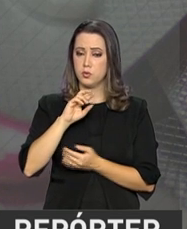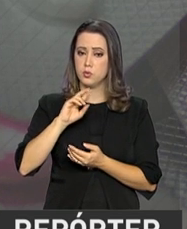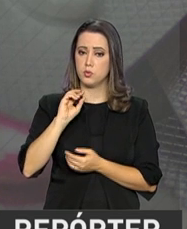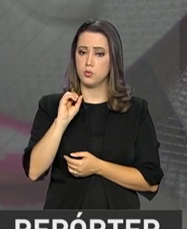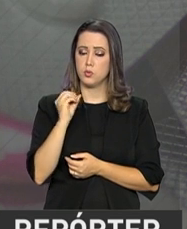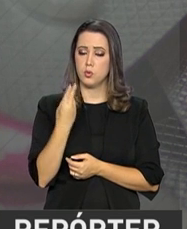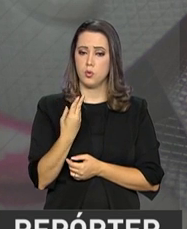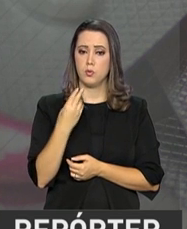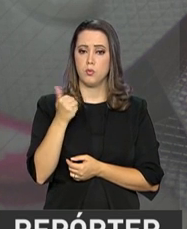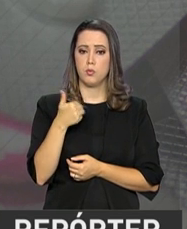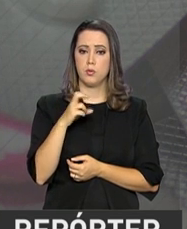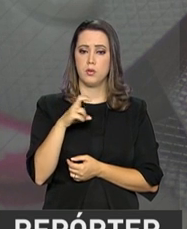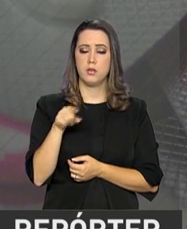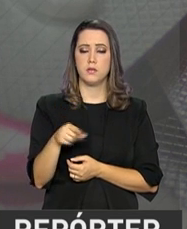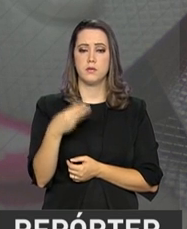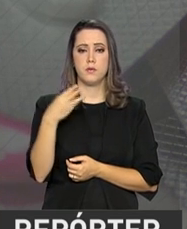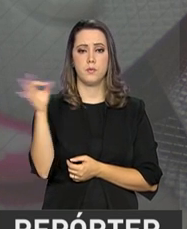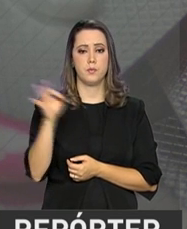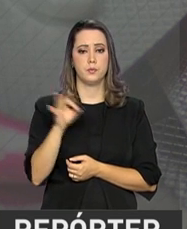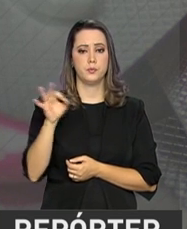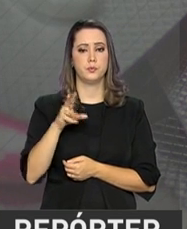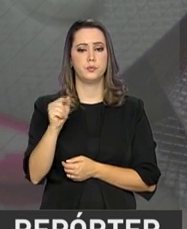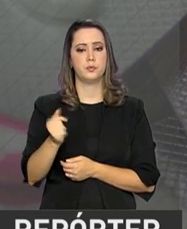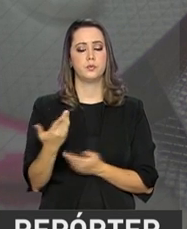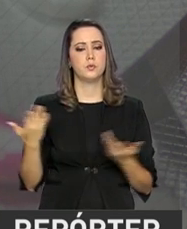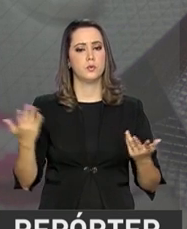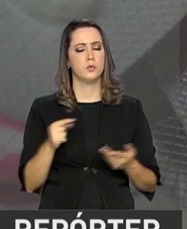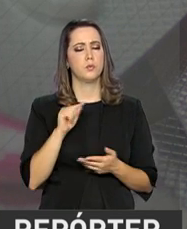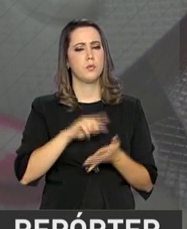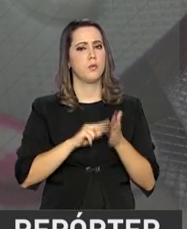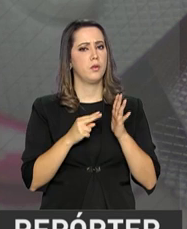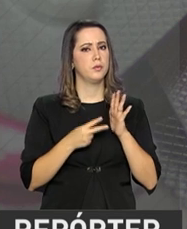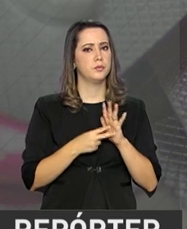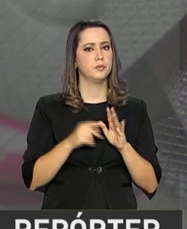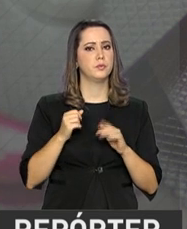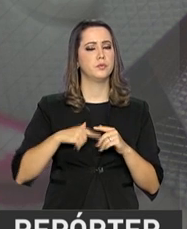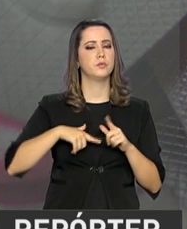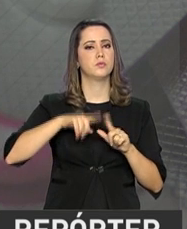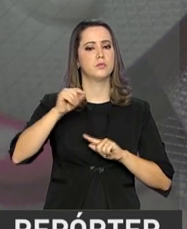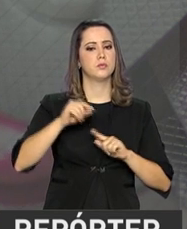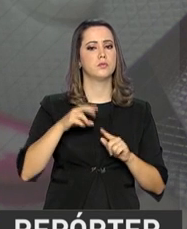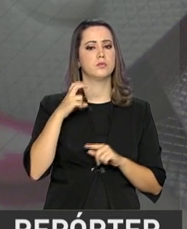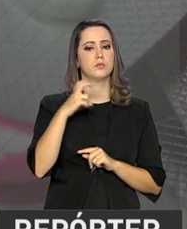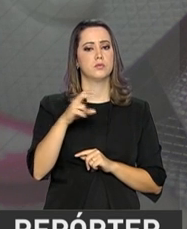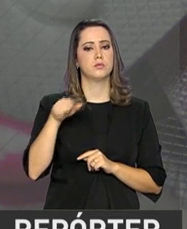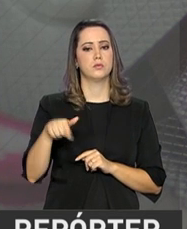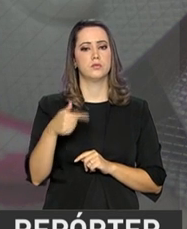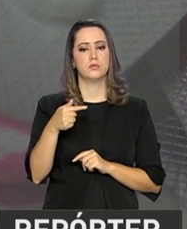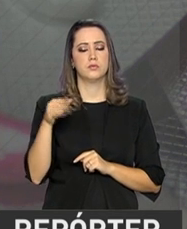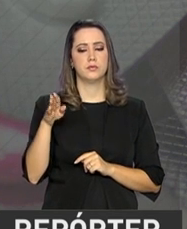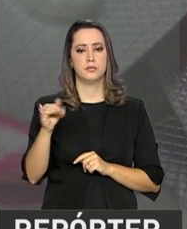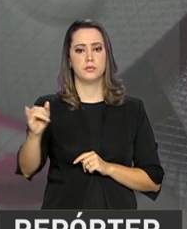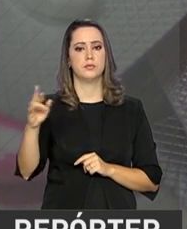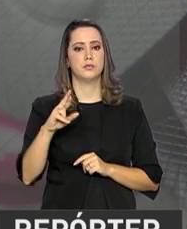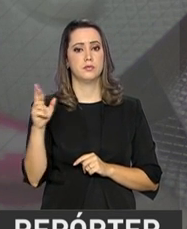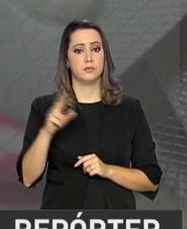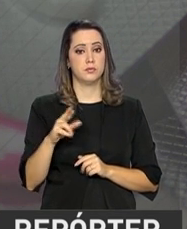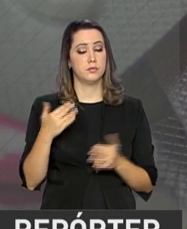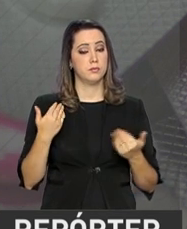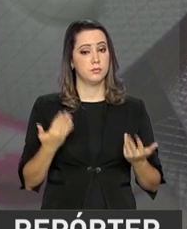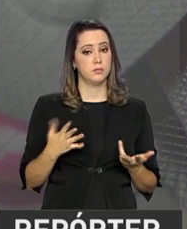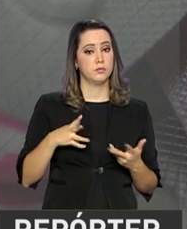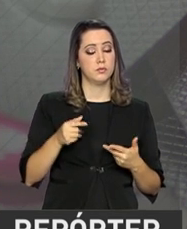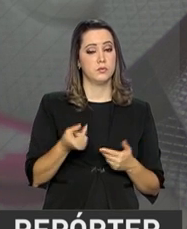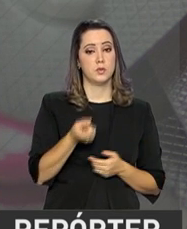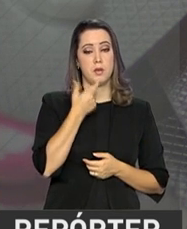15,3 por cento do total o faturamento desse tipo de remédio bateu os 5,7 bilhões de reais